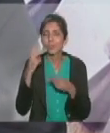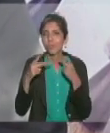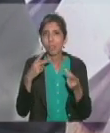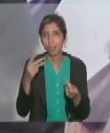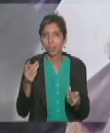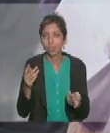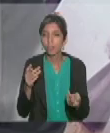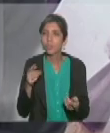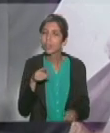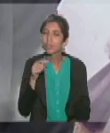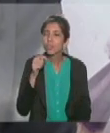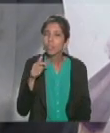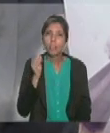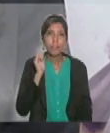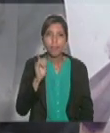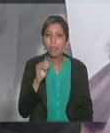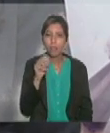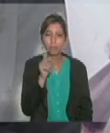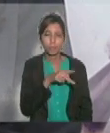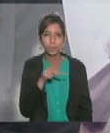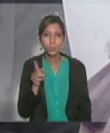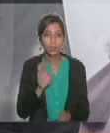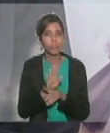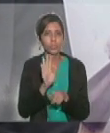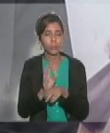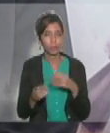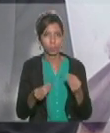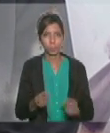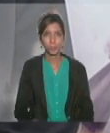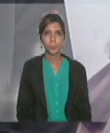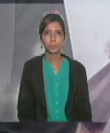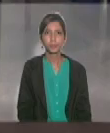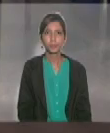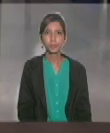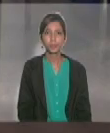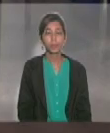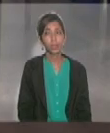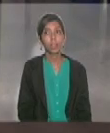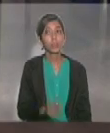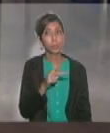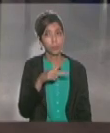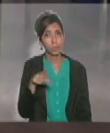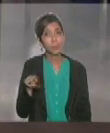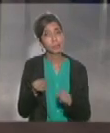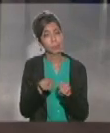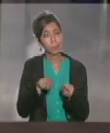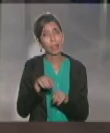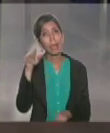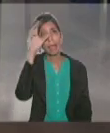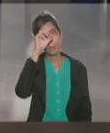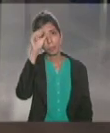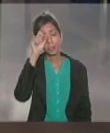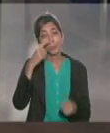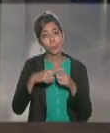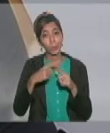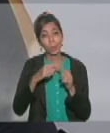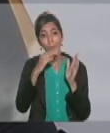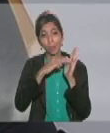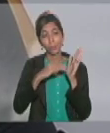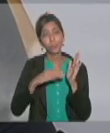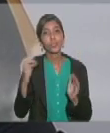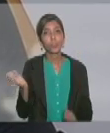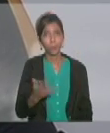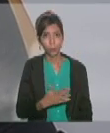conseguir falar. Quais as dicas que vocês dão para os professores nessa situação? Até para os professores são aprendizado, porque é uma metodologia